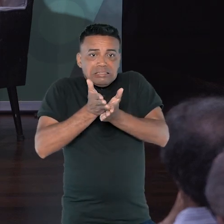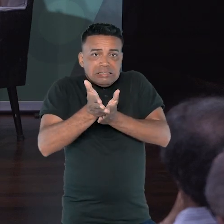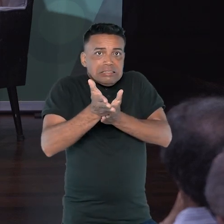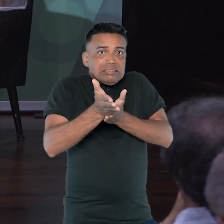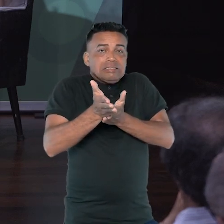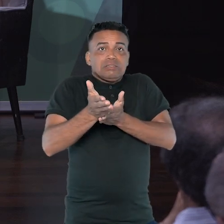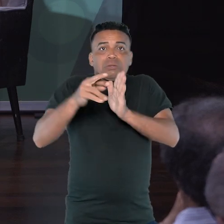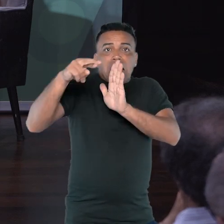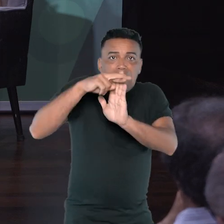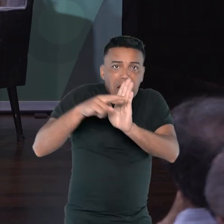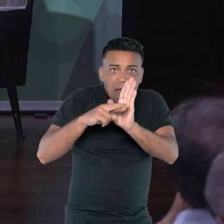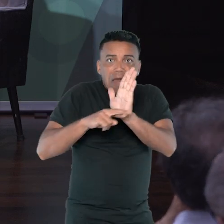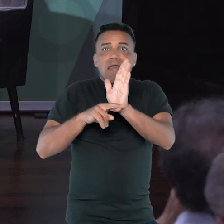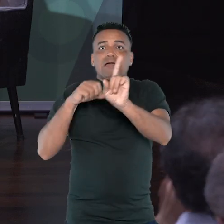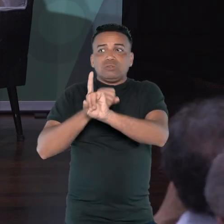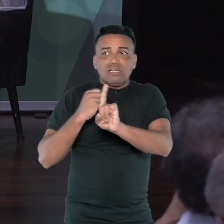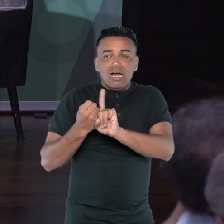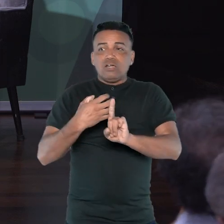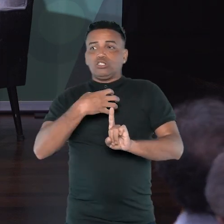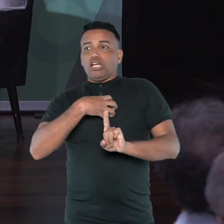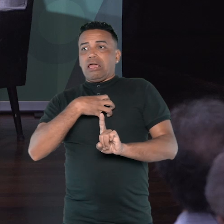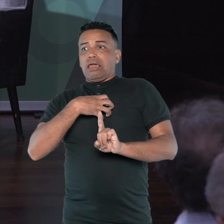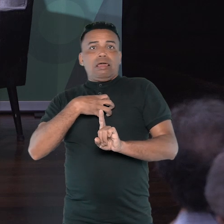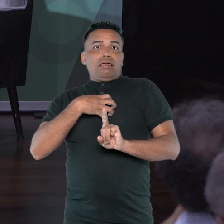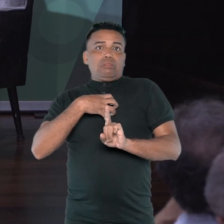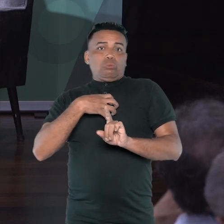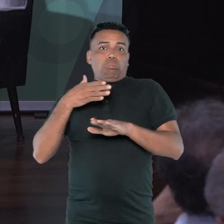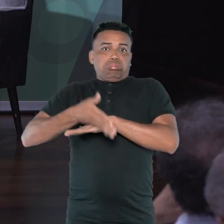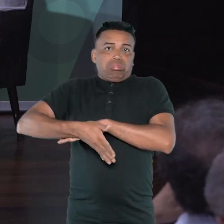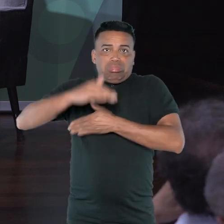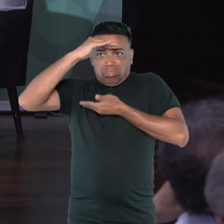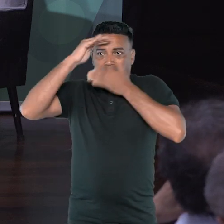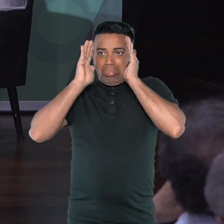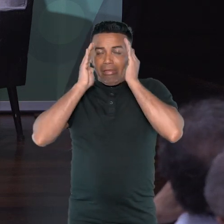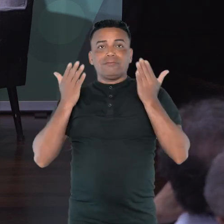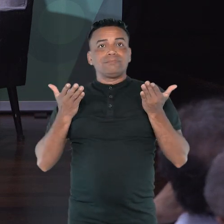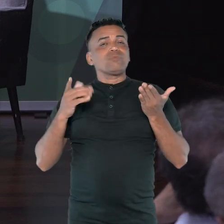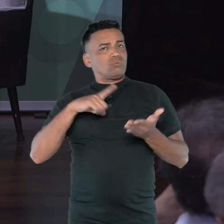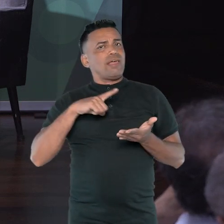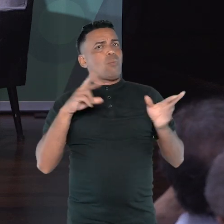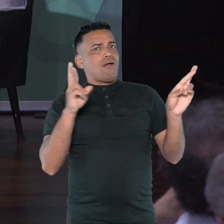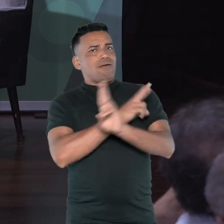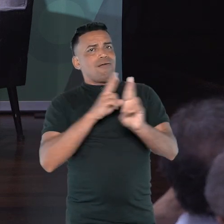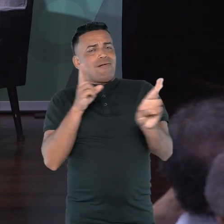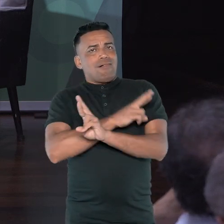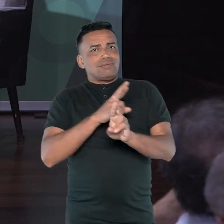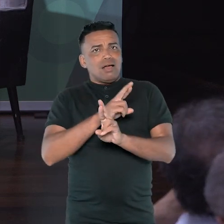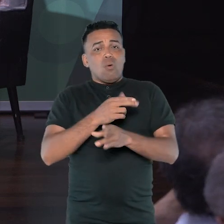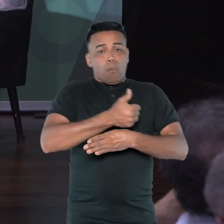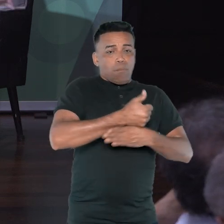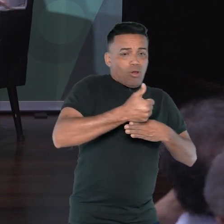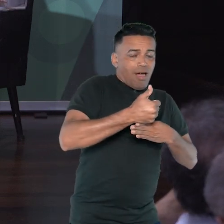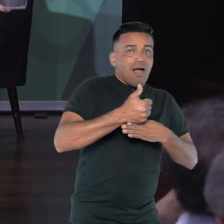ele deveria, a forma como ele deveria se apresentar. Então, existe uma relação entre